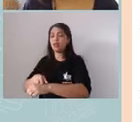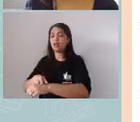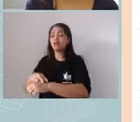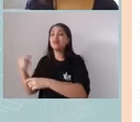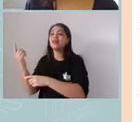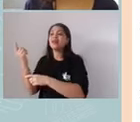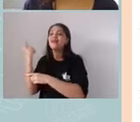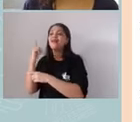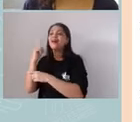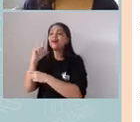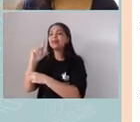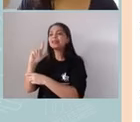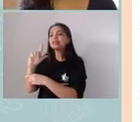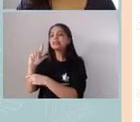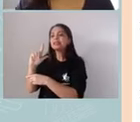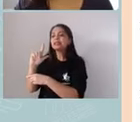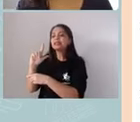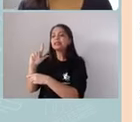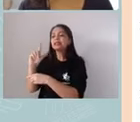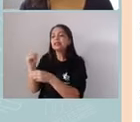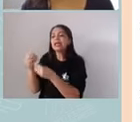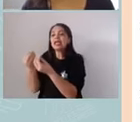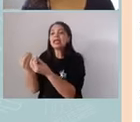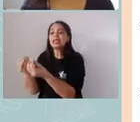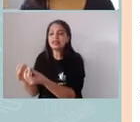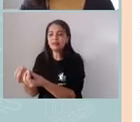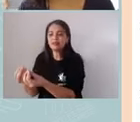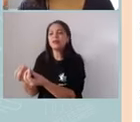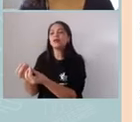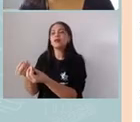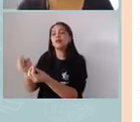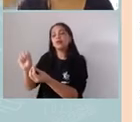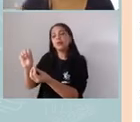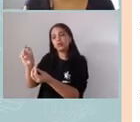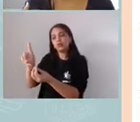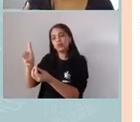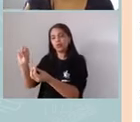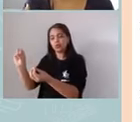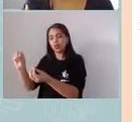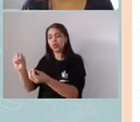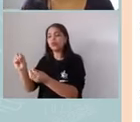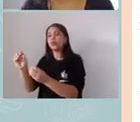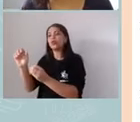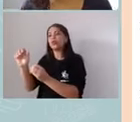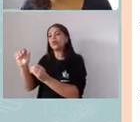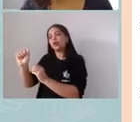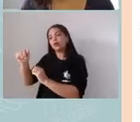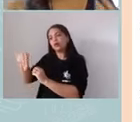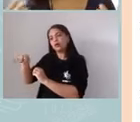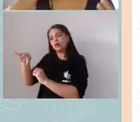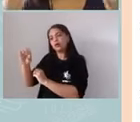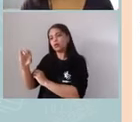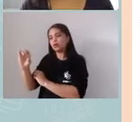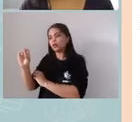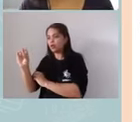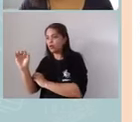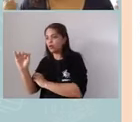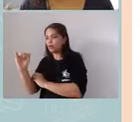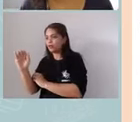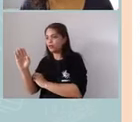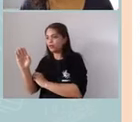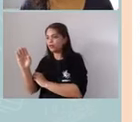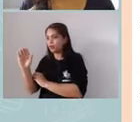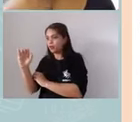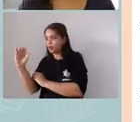soro antiofídico. Se existe aí uma suspeita de um caso que uma pessoa foi infectada com o vírus da raiva, ela vai receber o